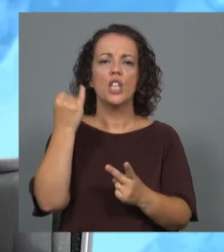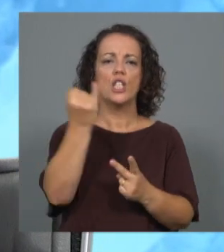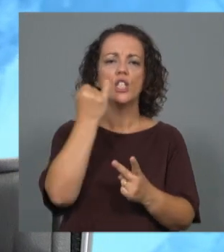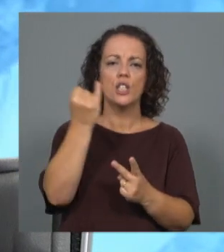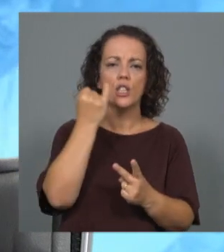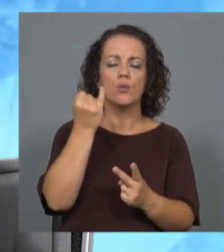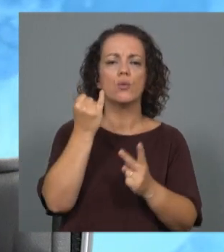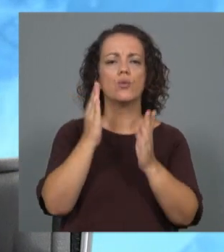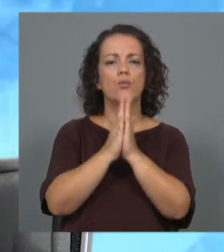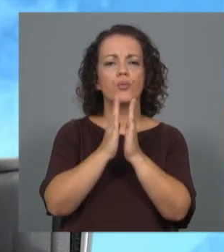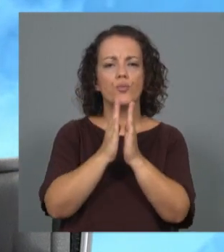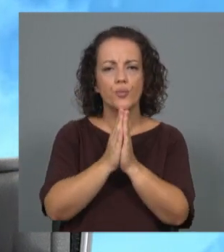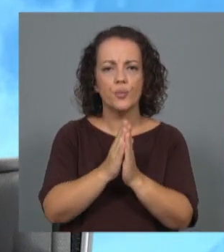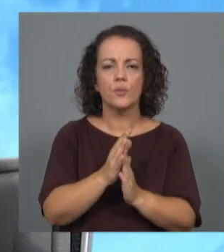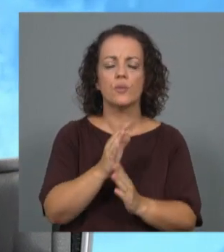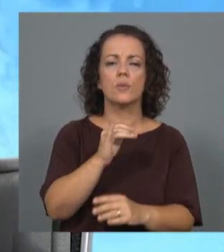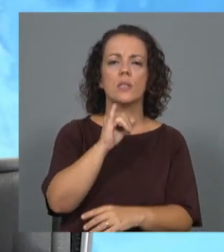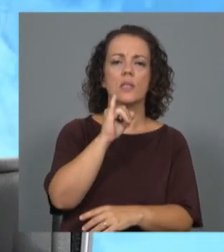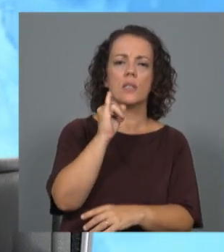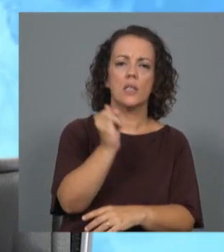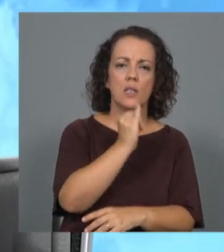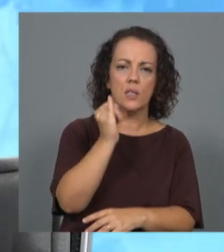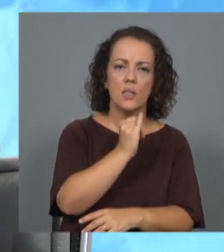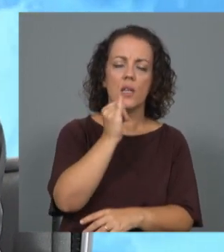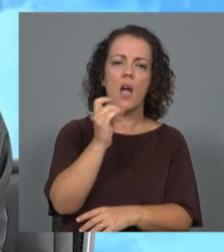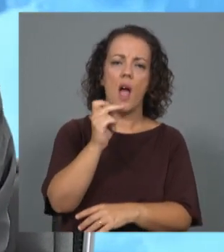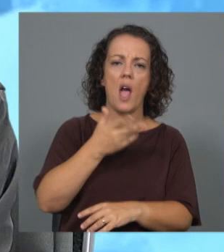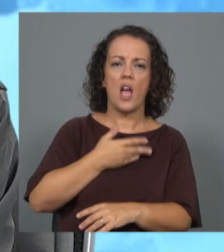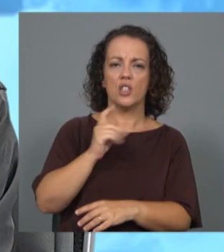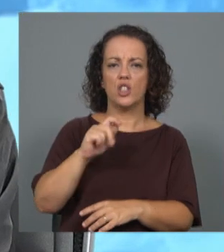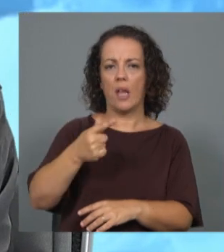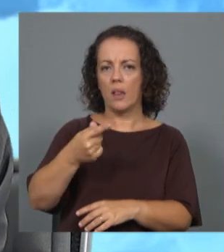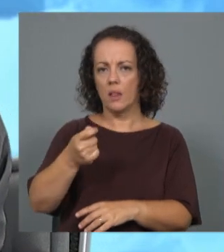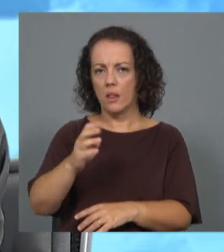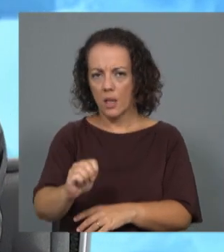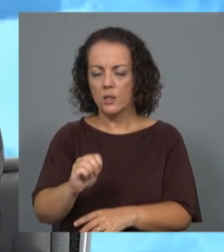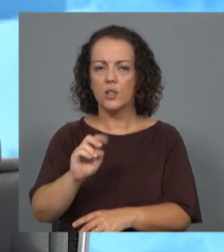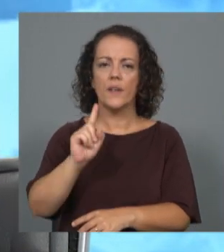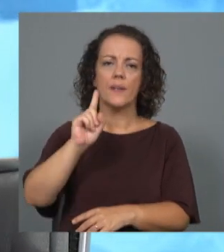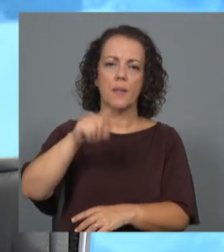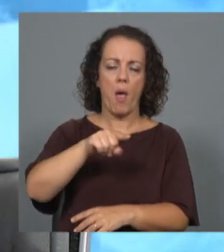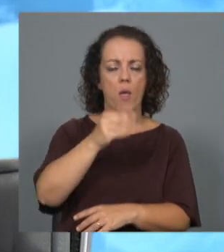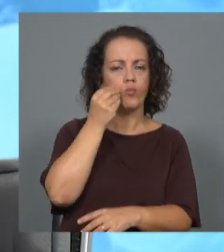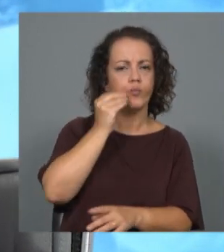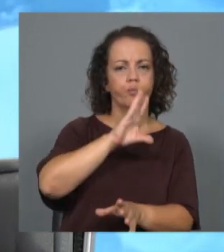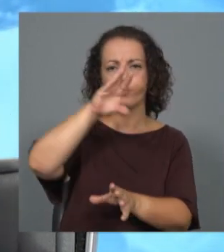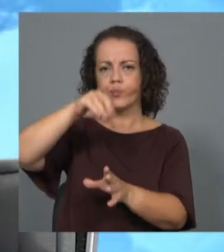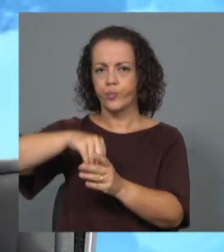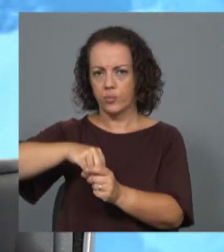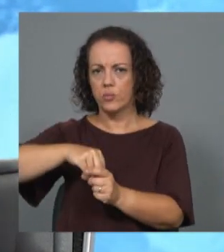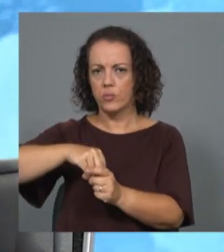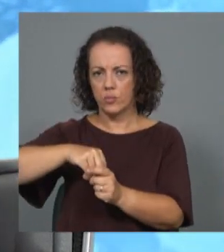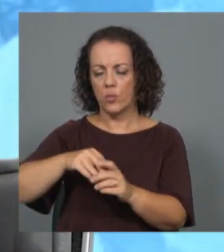de Portugal, os IMAG, os Institutos Missionários Adjuntos, que por si já fazem parte